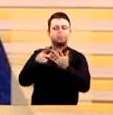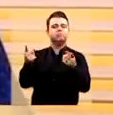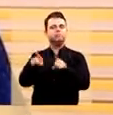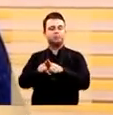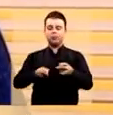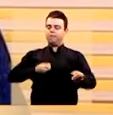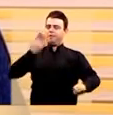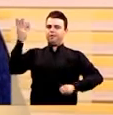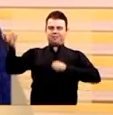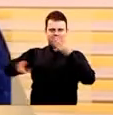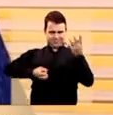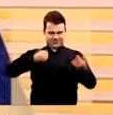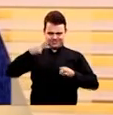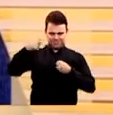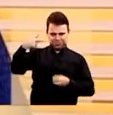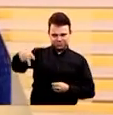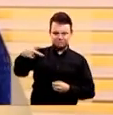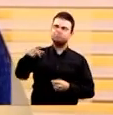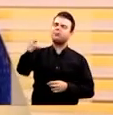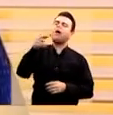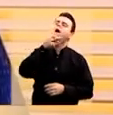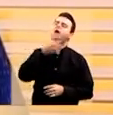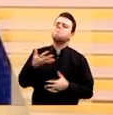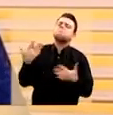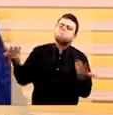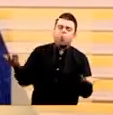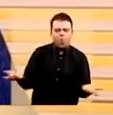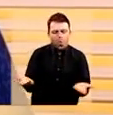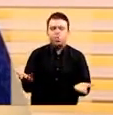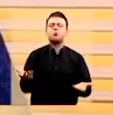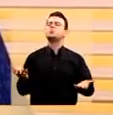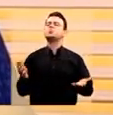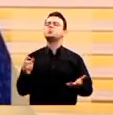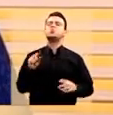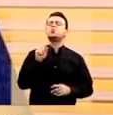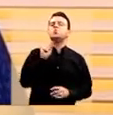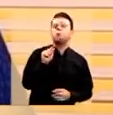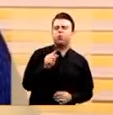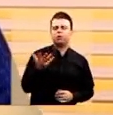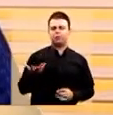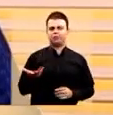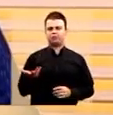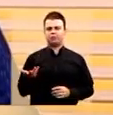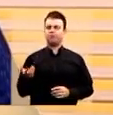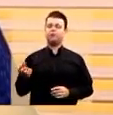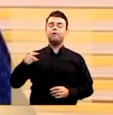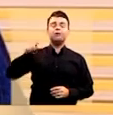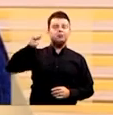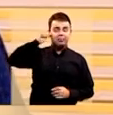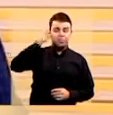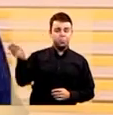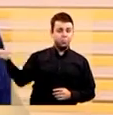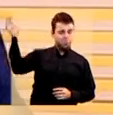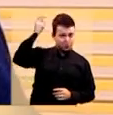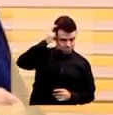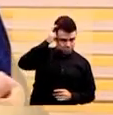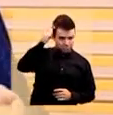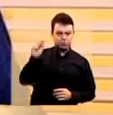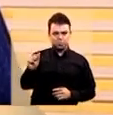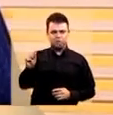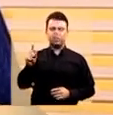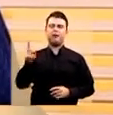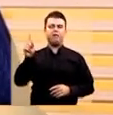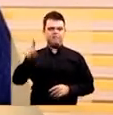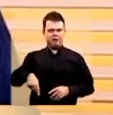e de produção cultural. O que você acha que hoje em dia representa a cultura negra